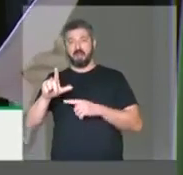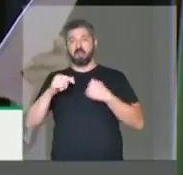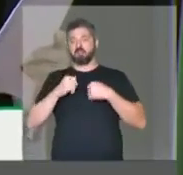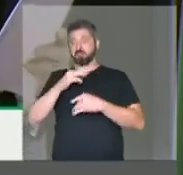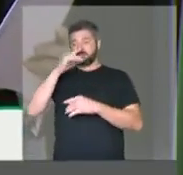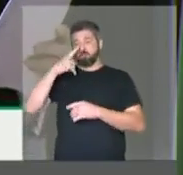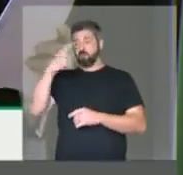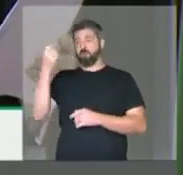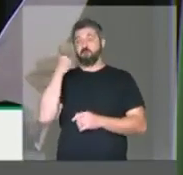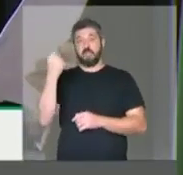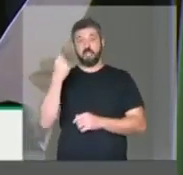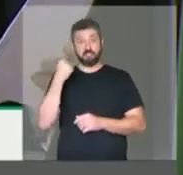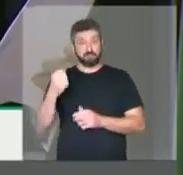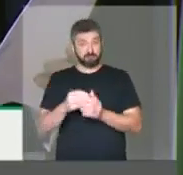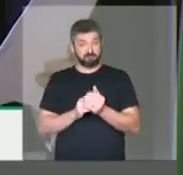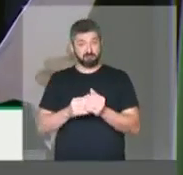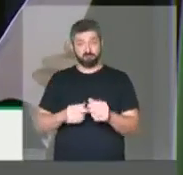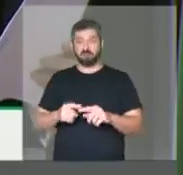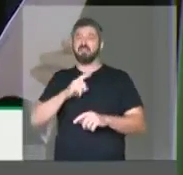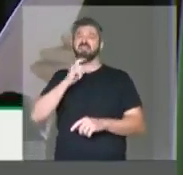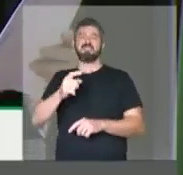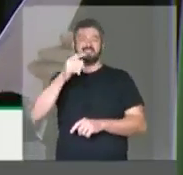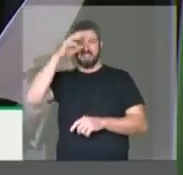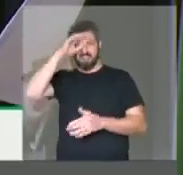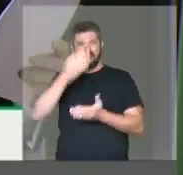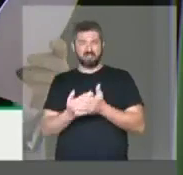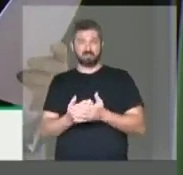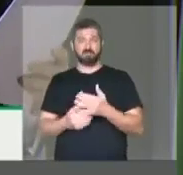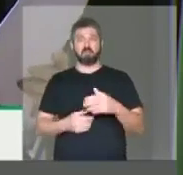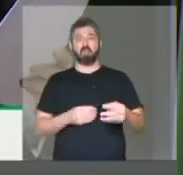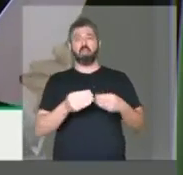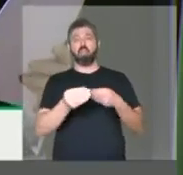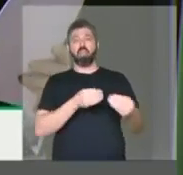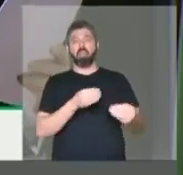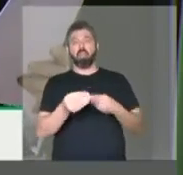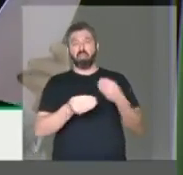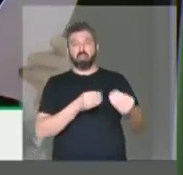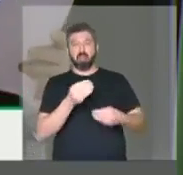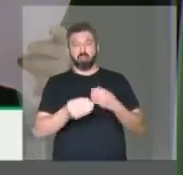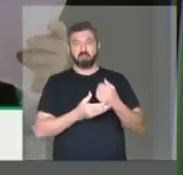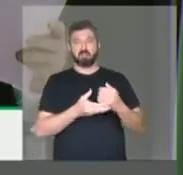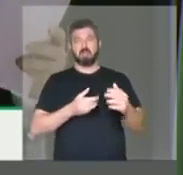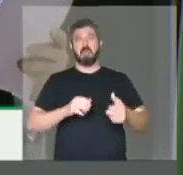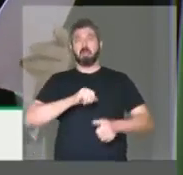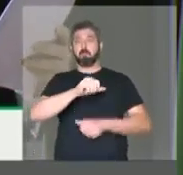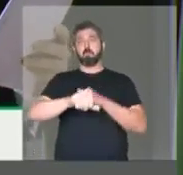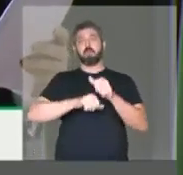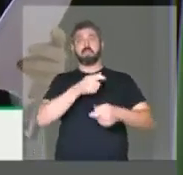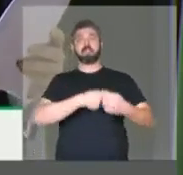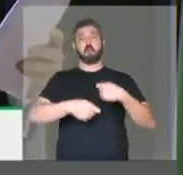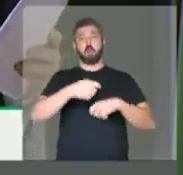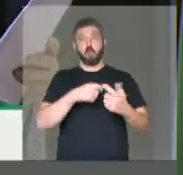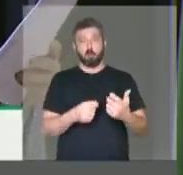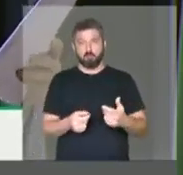odor pestilento, que não engana mais ninguém, e um frouxo discurso reformista